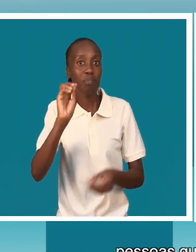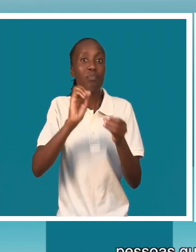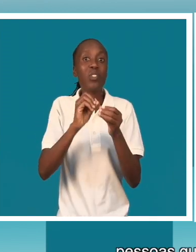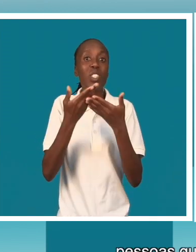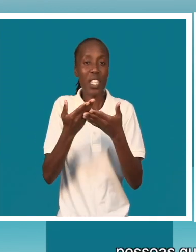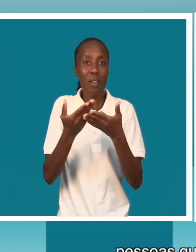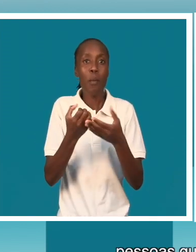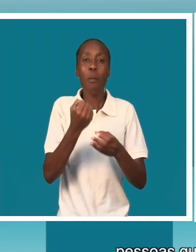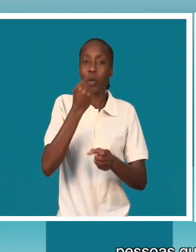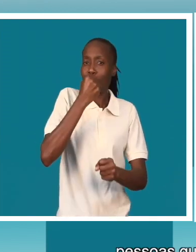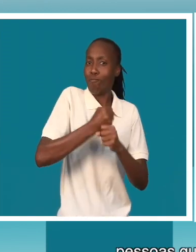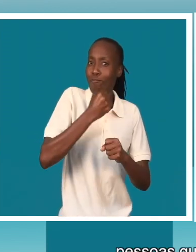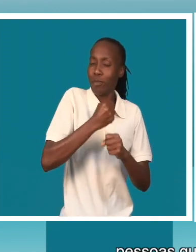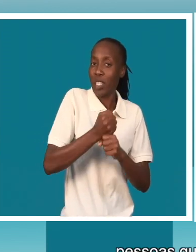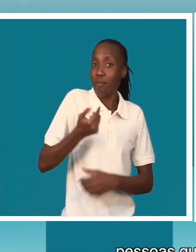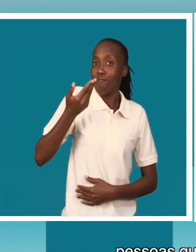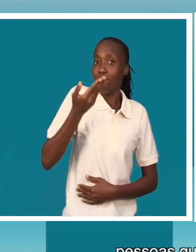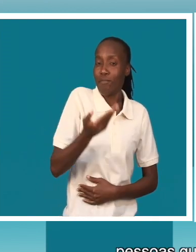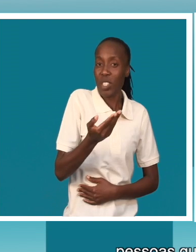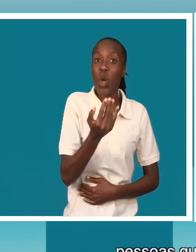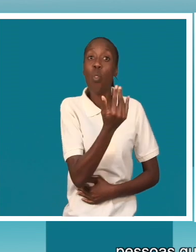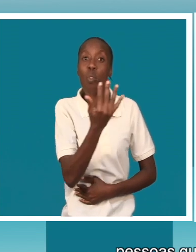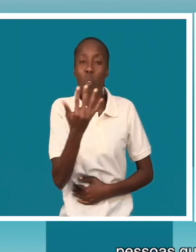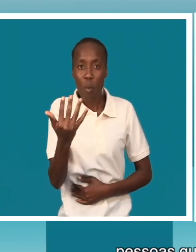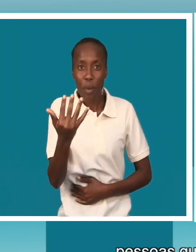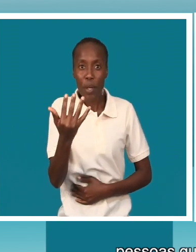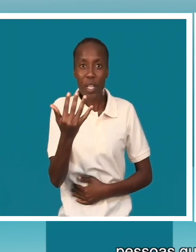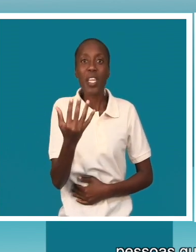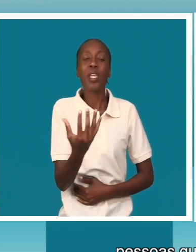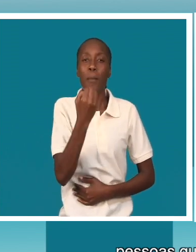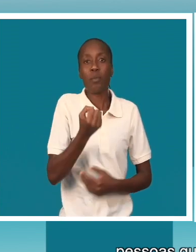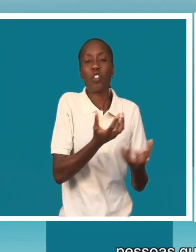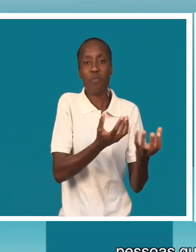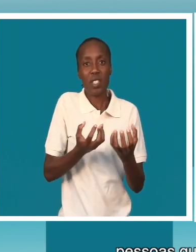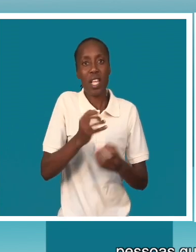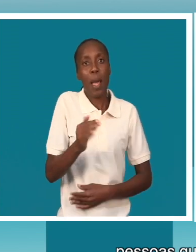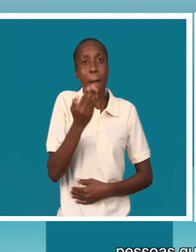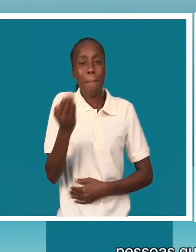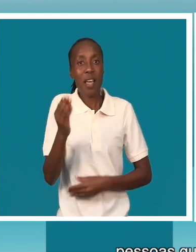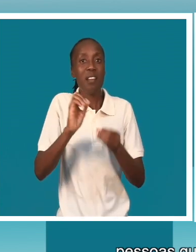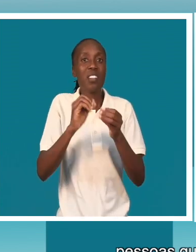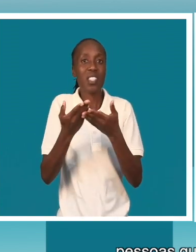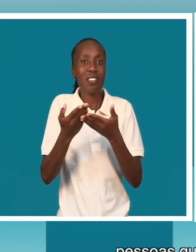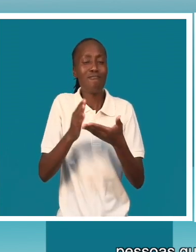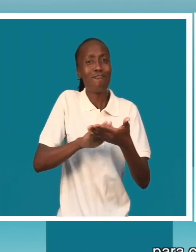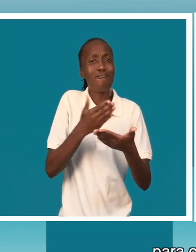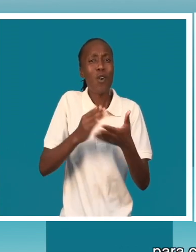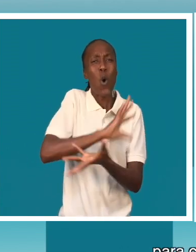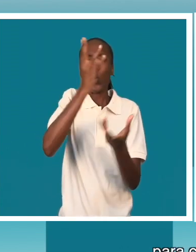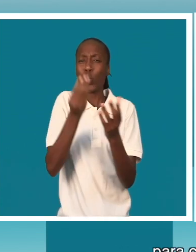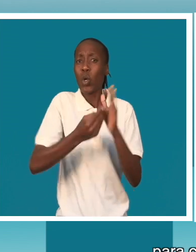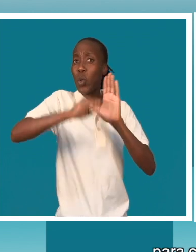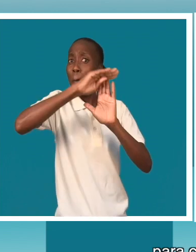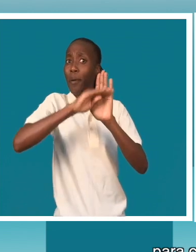que possam ser suficientemente em número necessário para